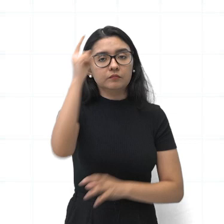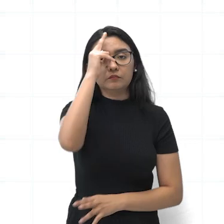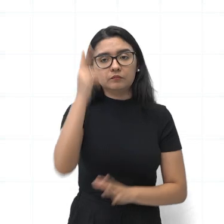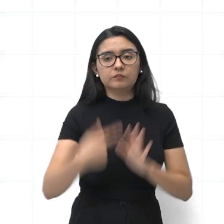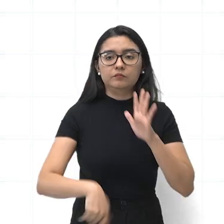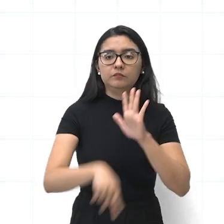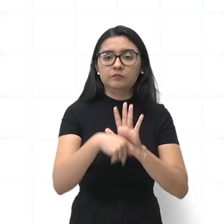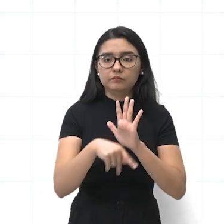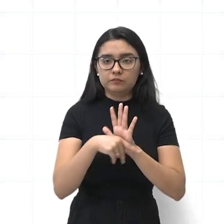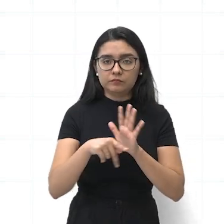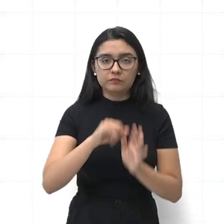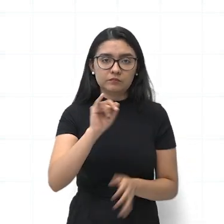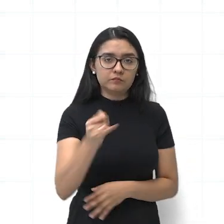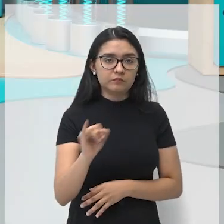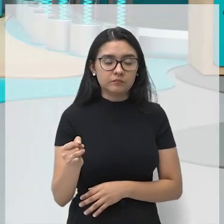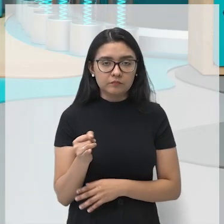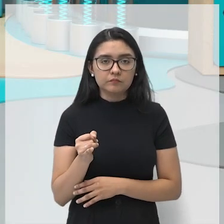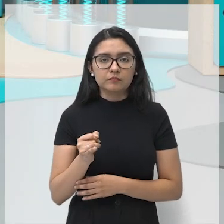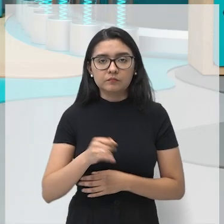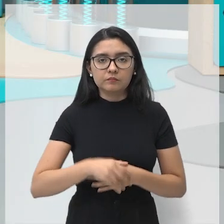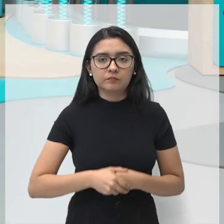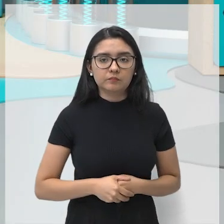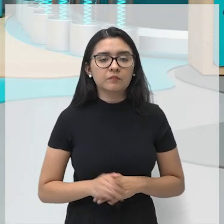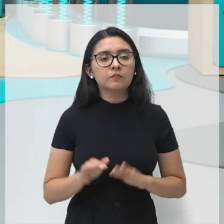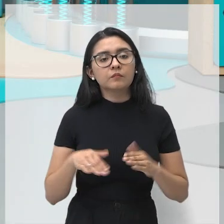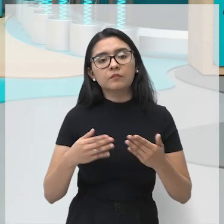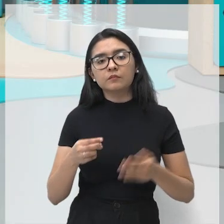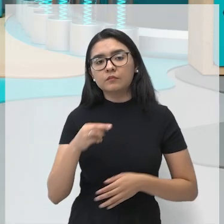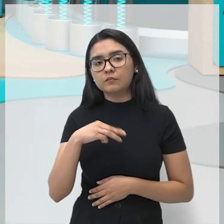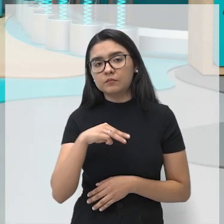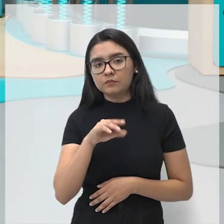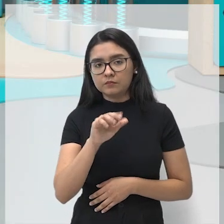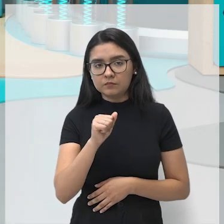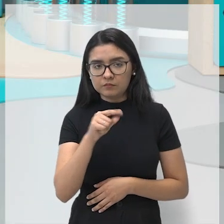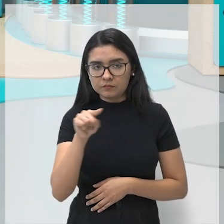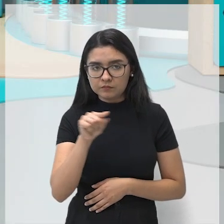história do jiu-jitsu. O Neuasa é um conjunto de